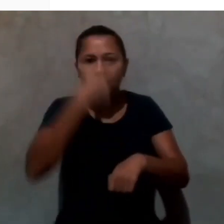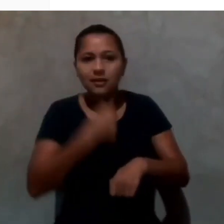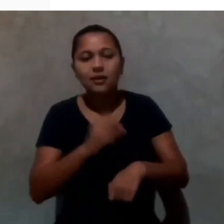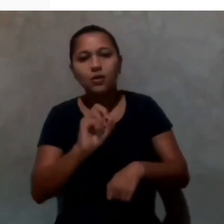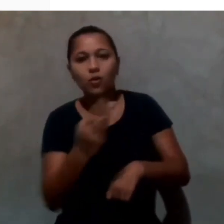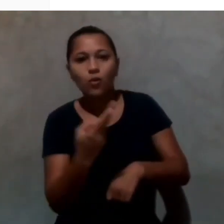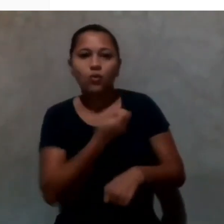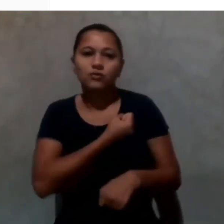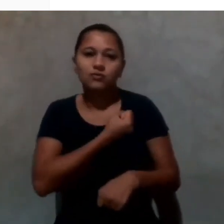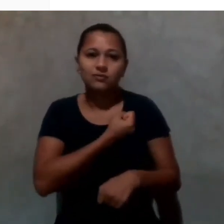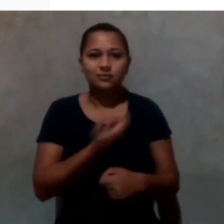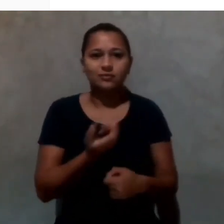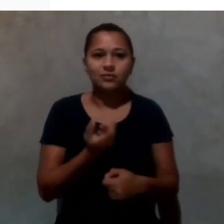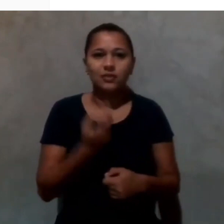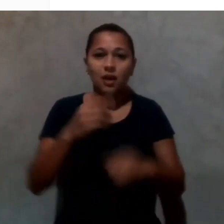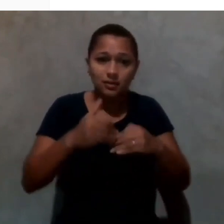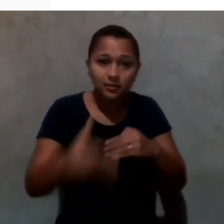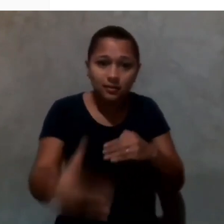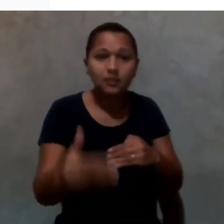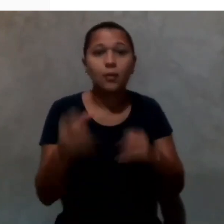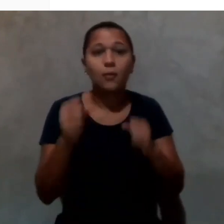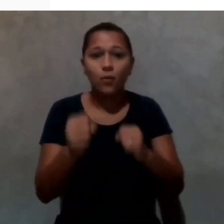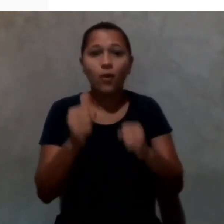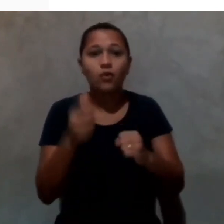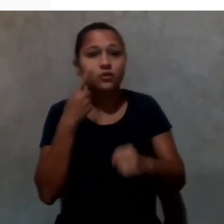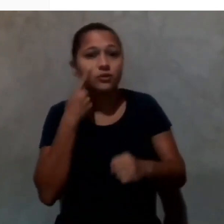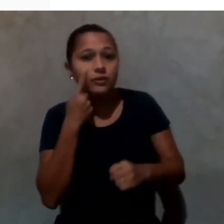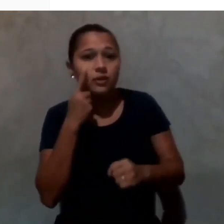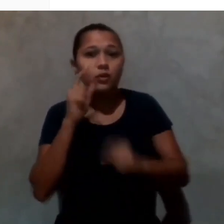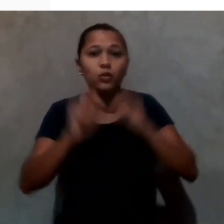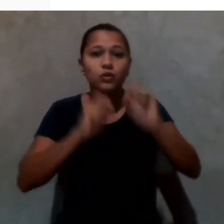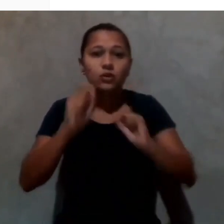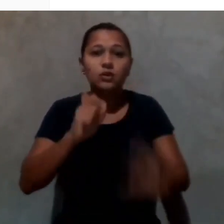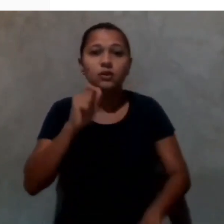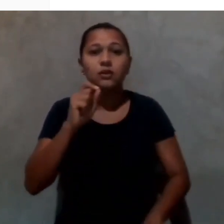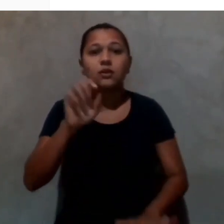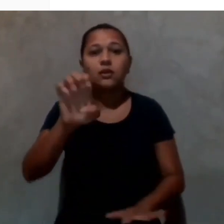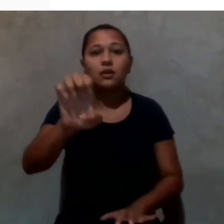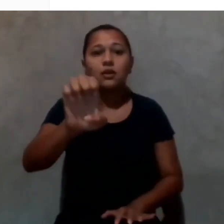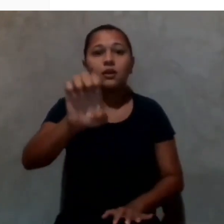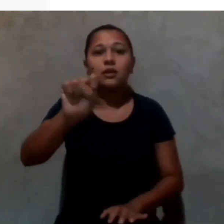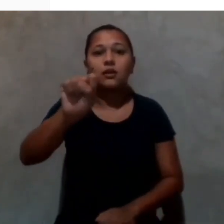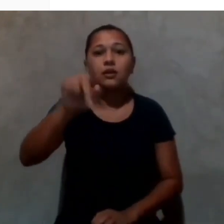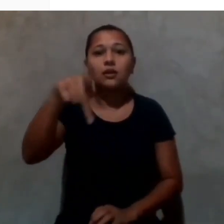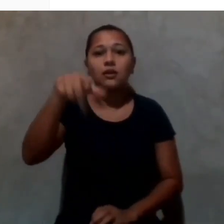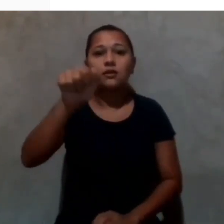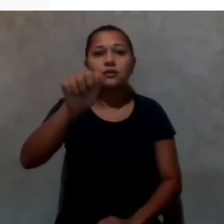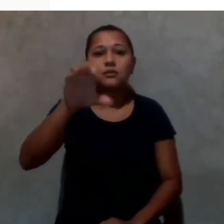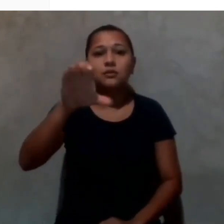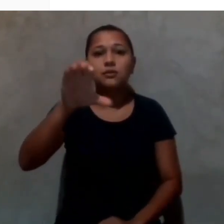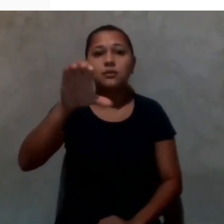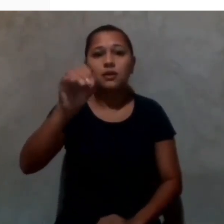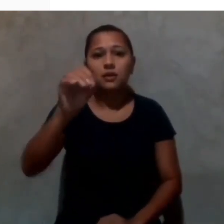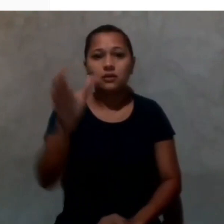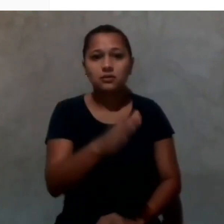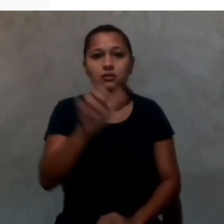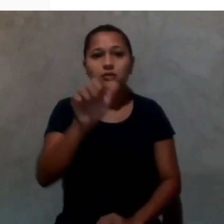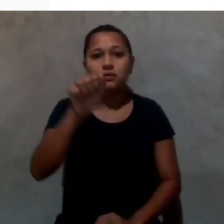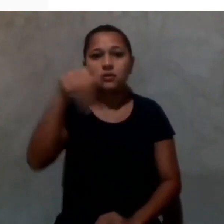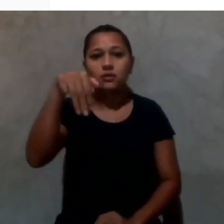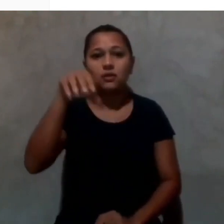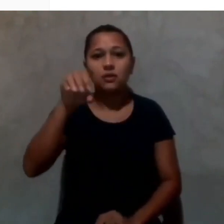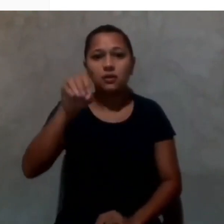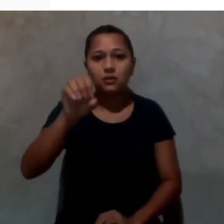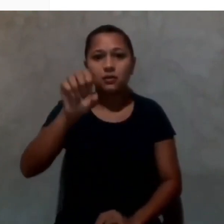um evento. Espaço amostral é o conjunto dos resultados possíveis dentro de um experimento